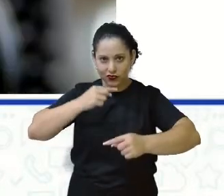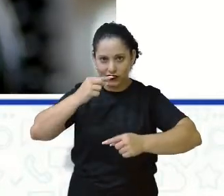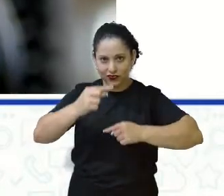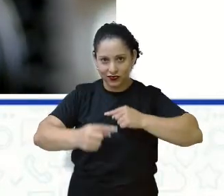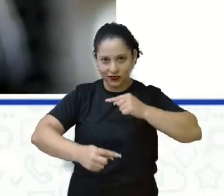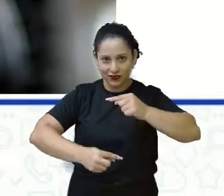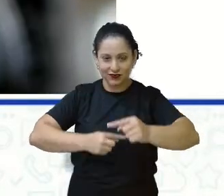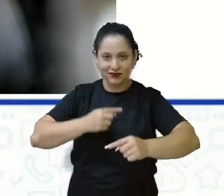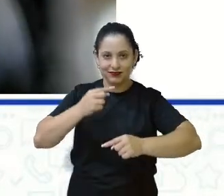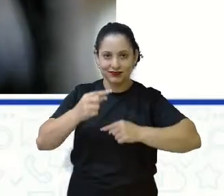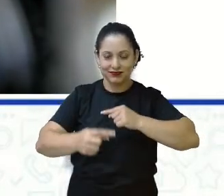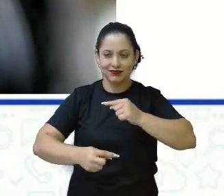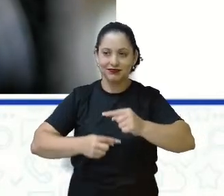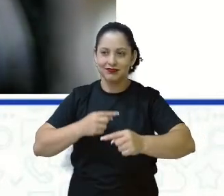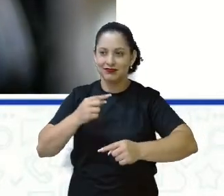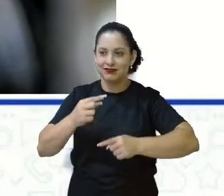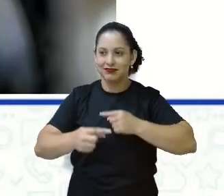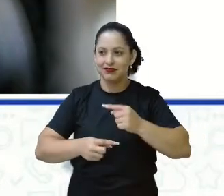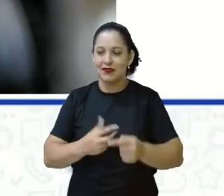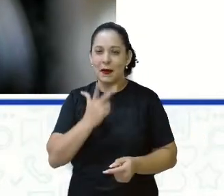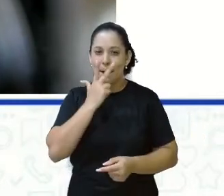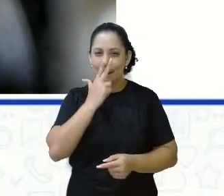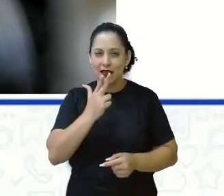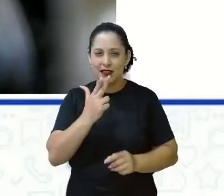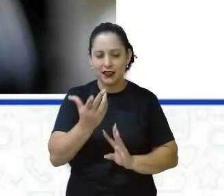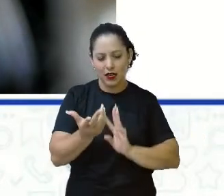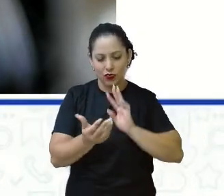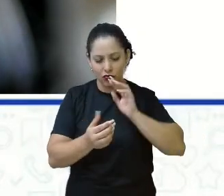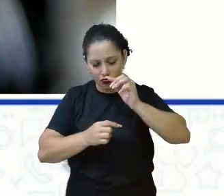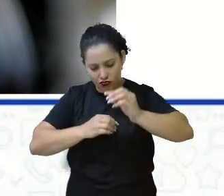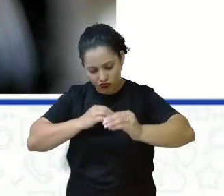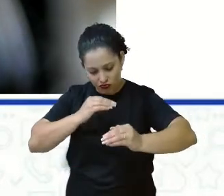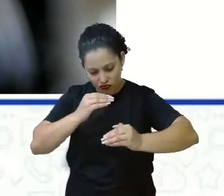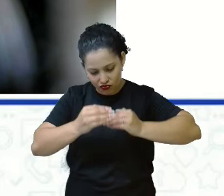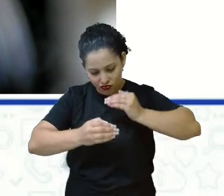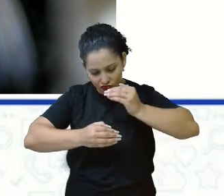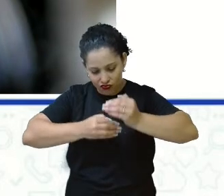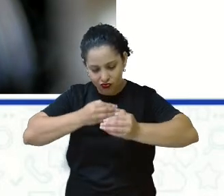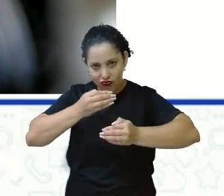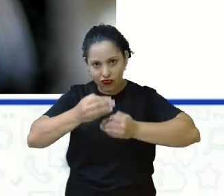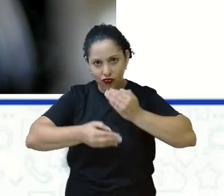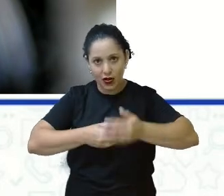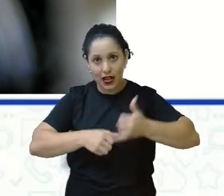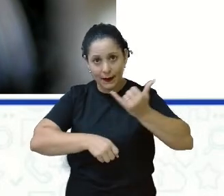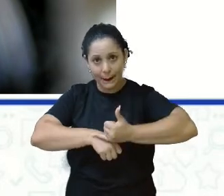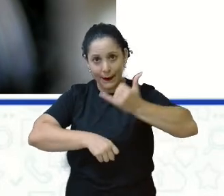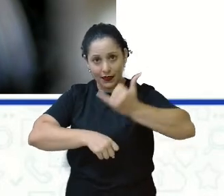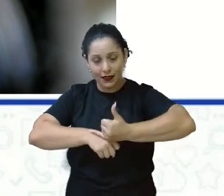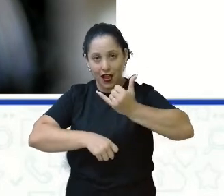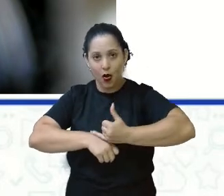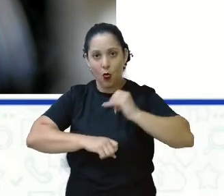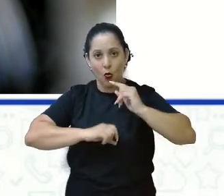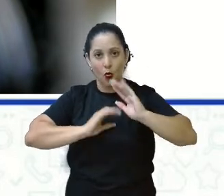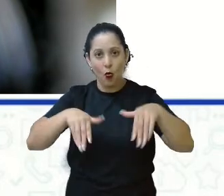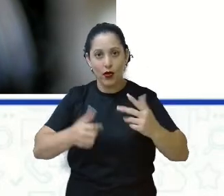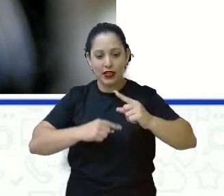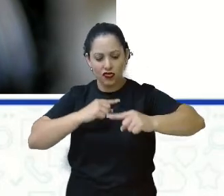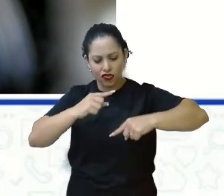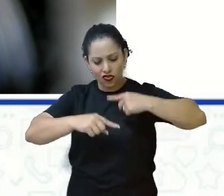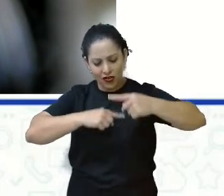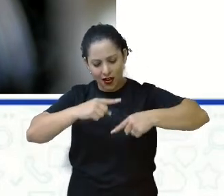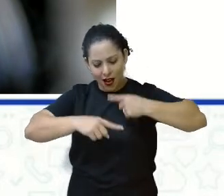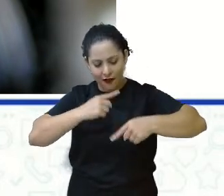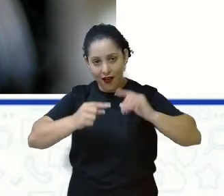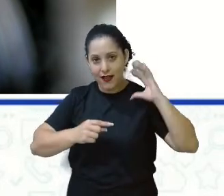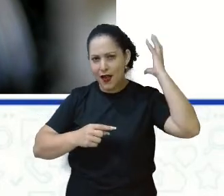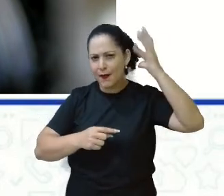outras, como se fossem uns garfos, né? Umas paletinhas de metal, que aí, quando ele girava, ia produzindo a música. Essa foi